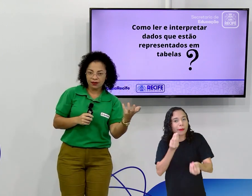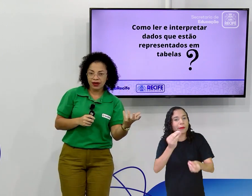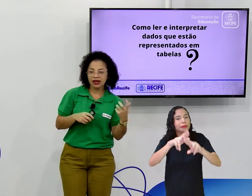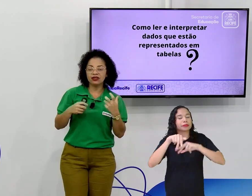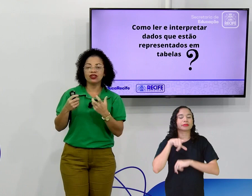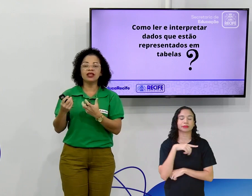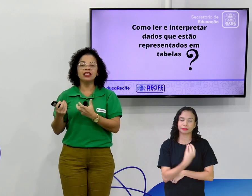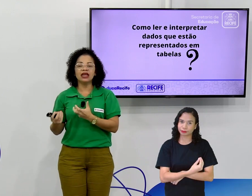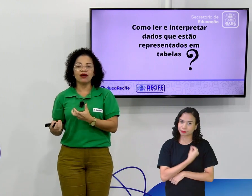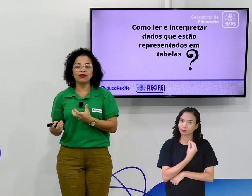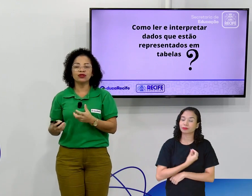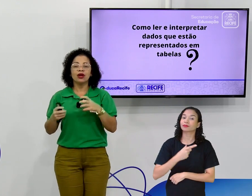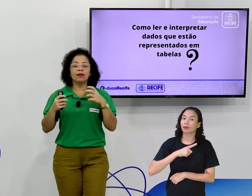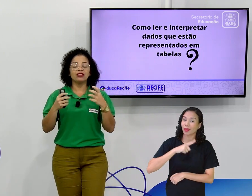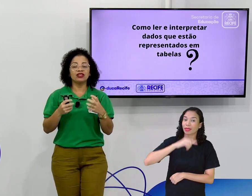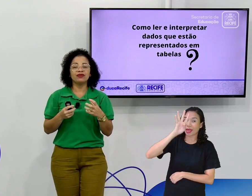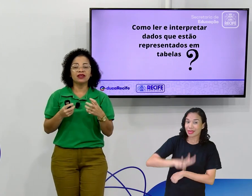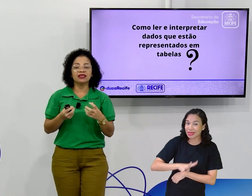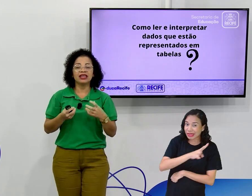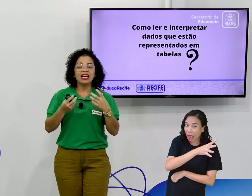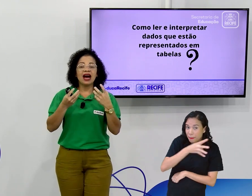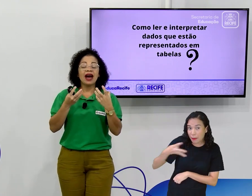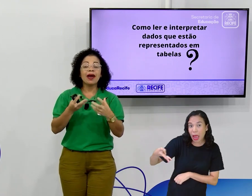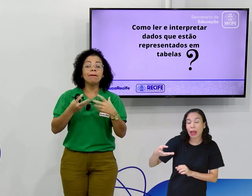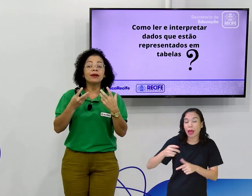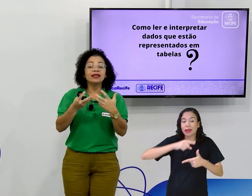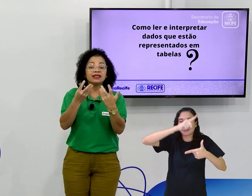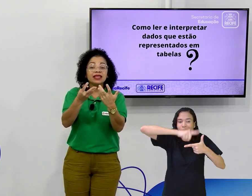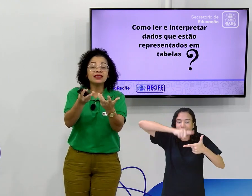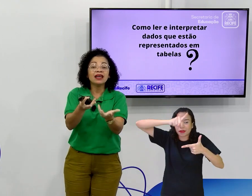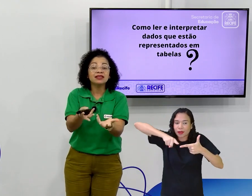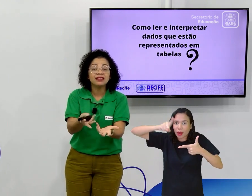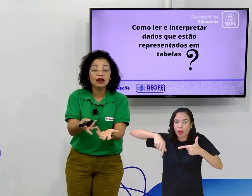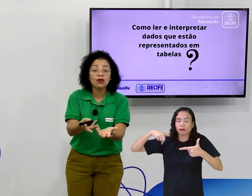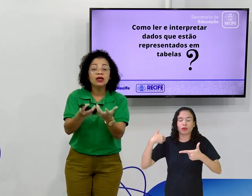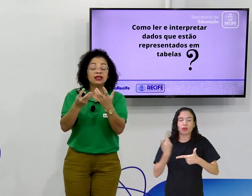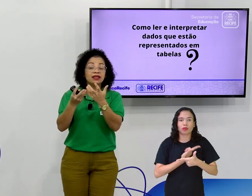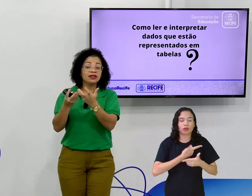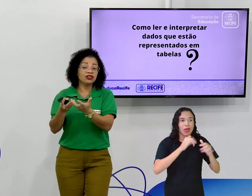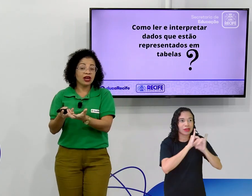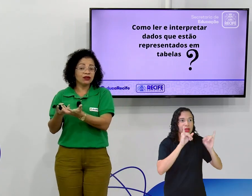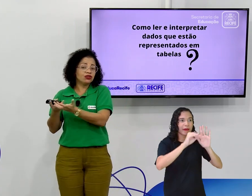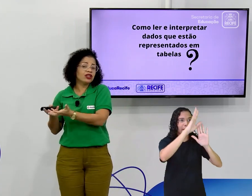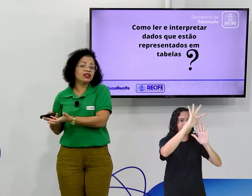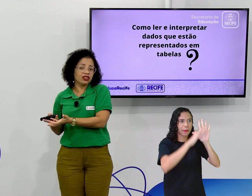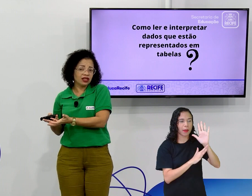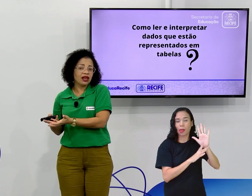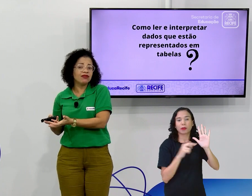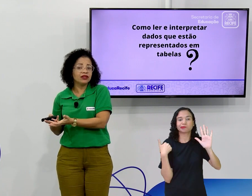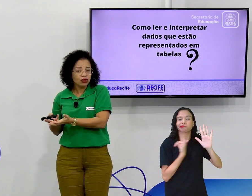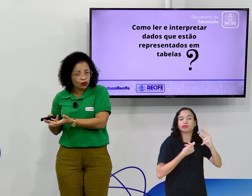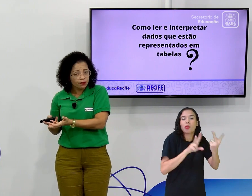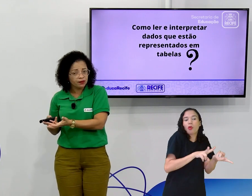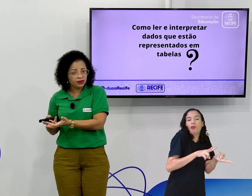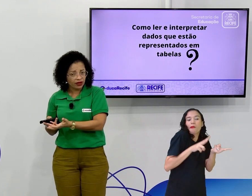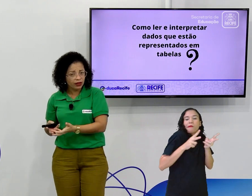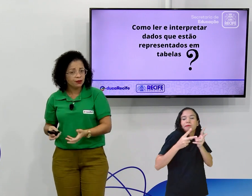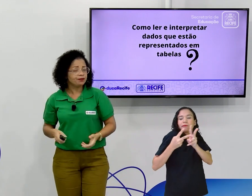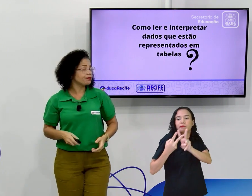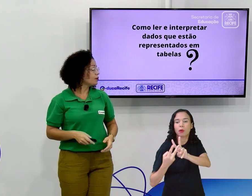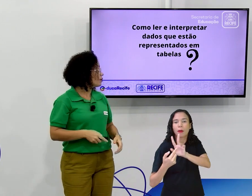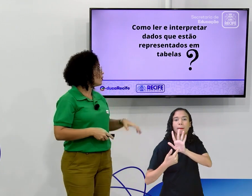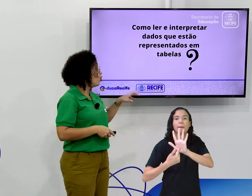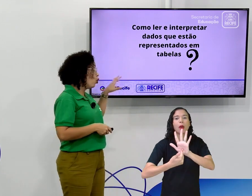as tabelas e gráficos, para a gente fazer a representação desses dados que a gente levantou,